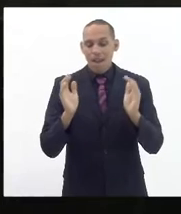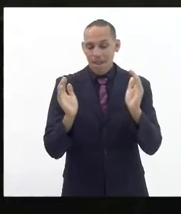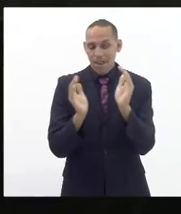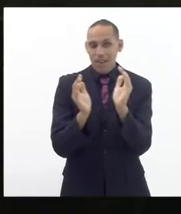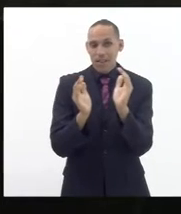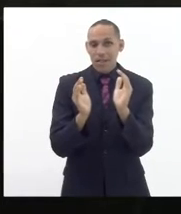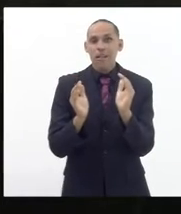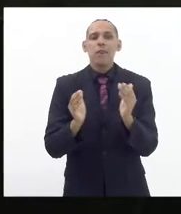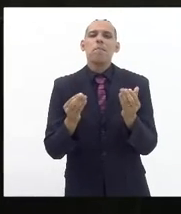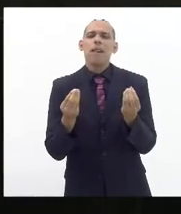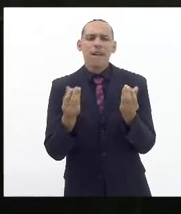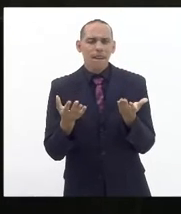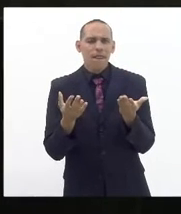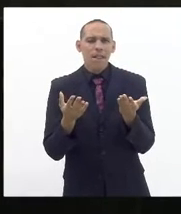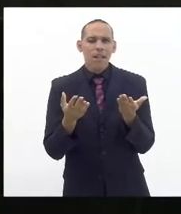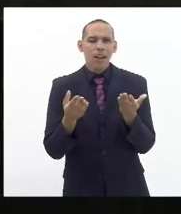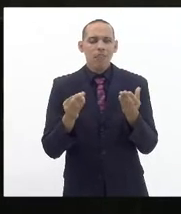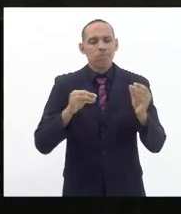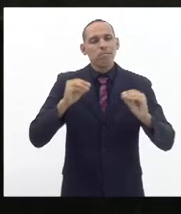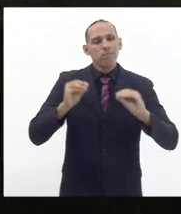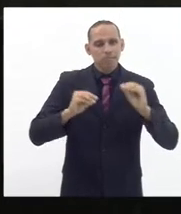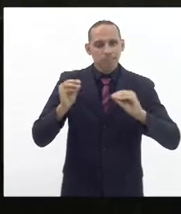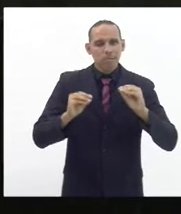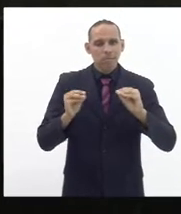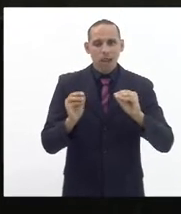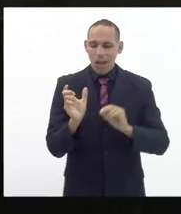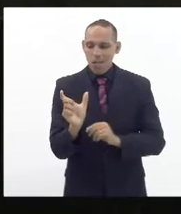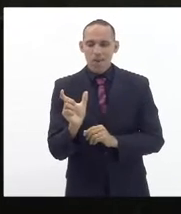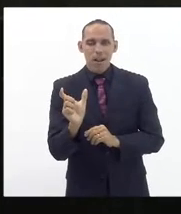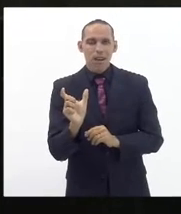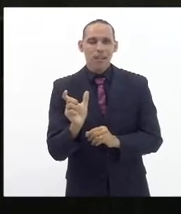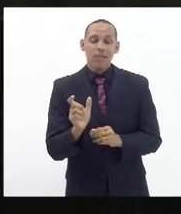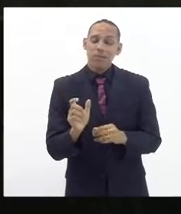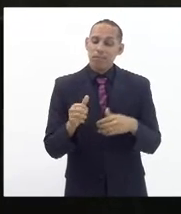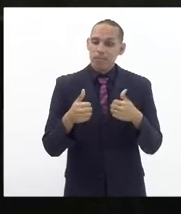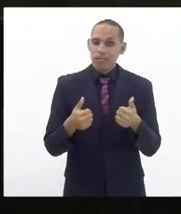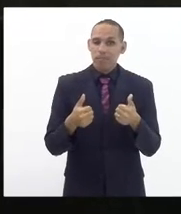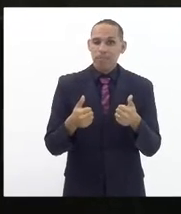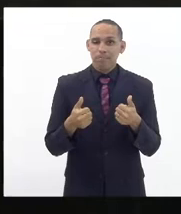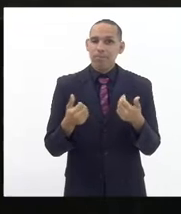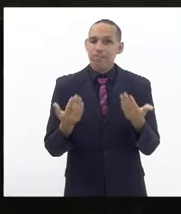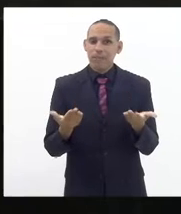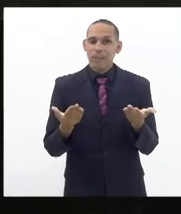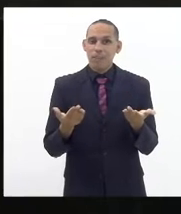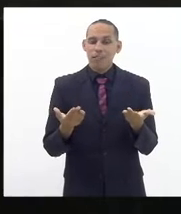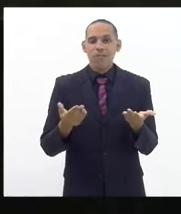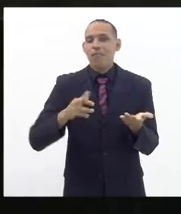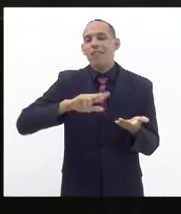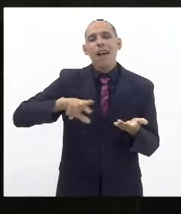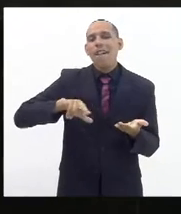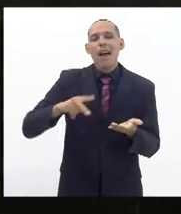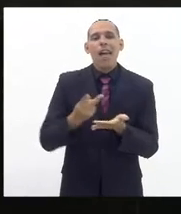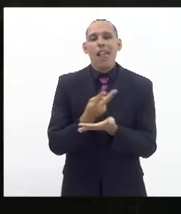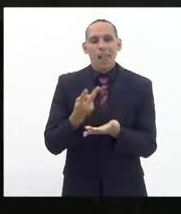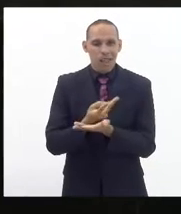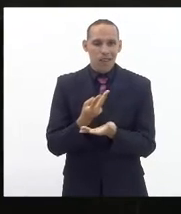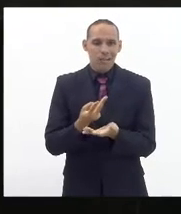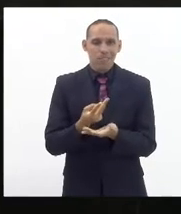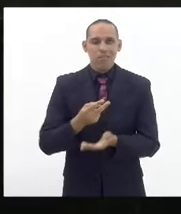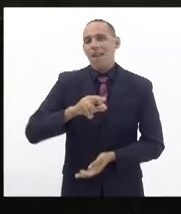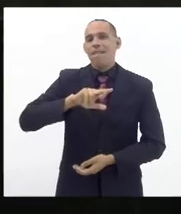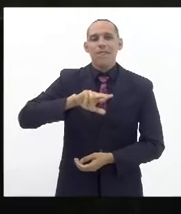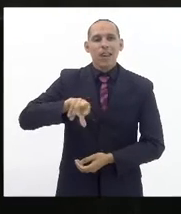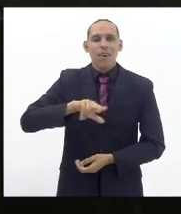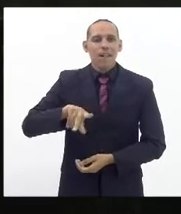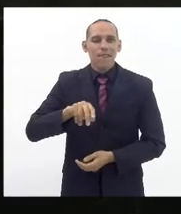você traga essa flexibilização da palavra. Pois bem, nesse caso não foi um erro de redação, não foi uma